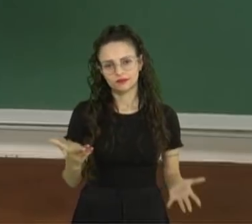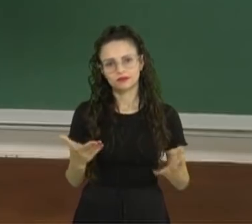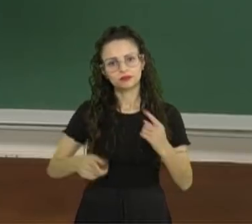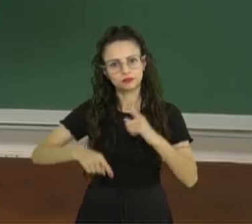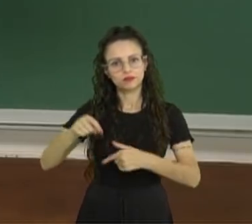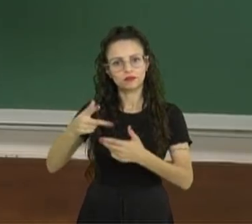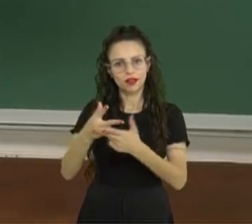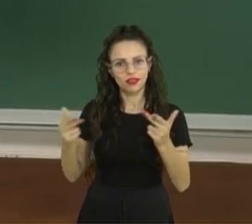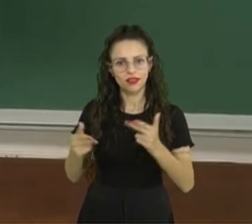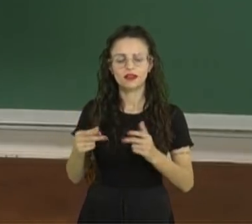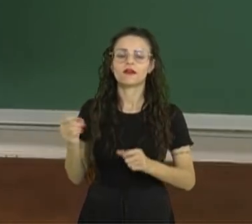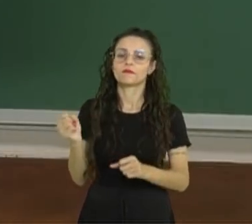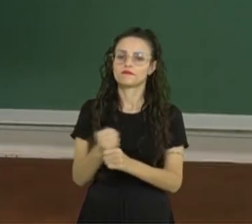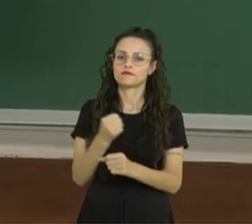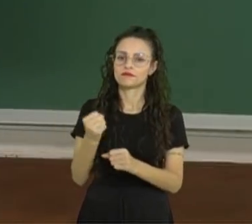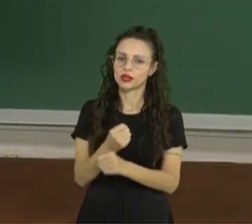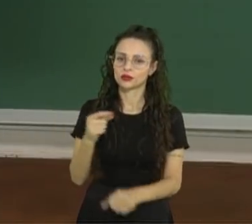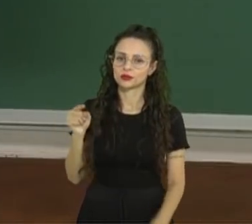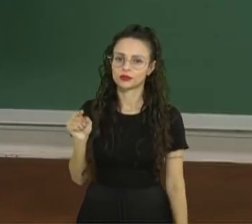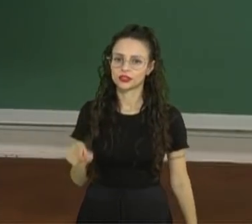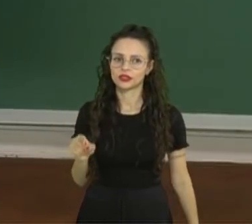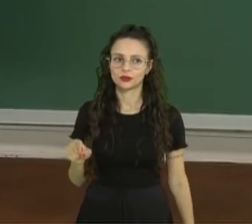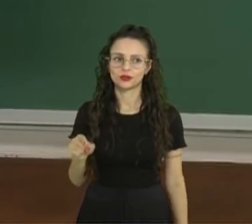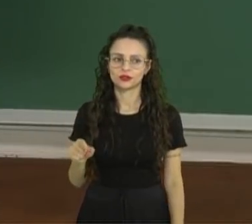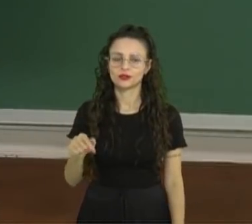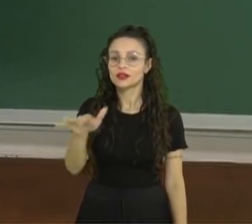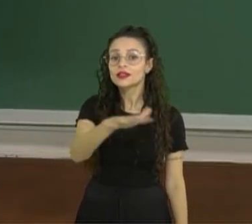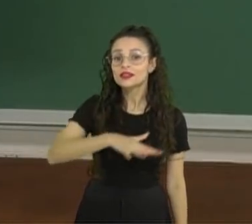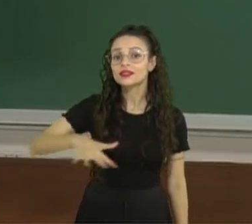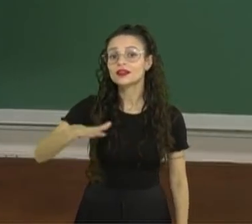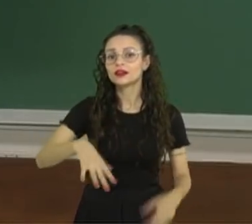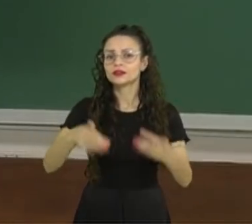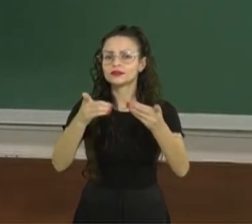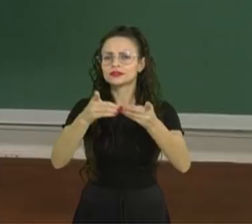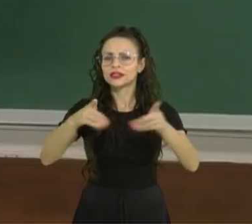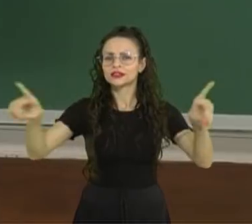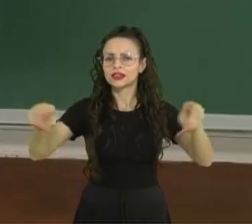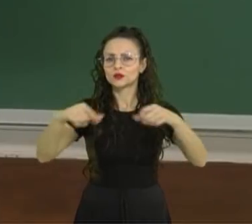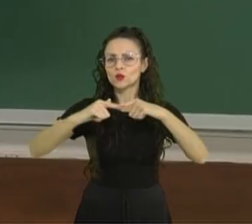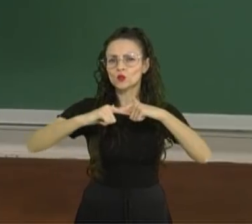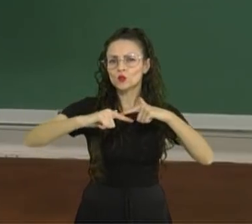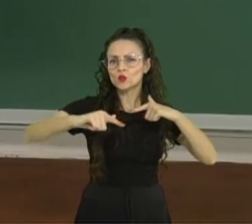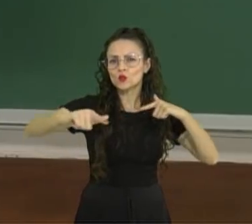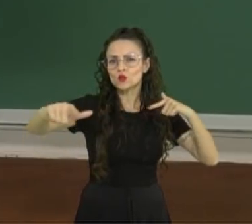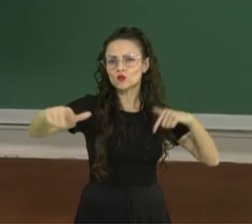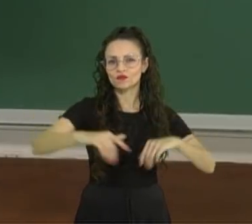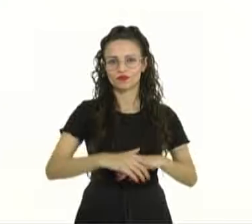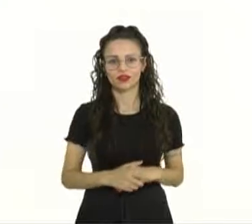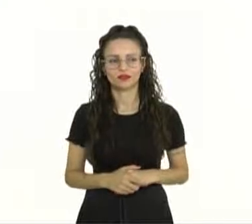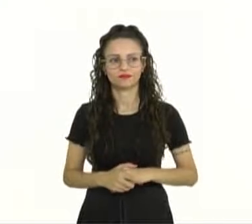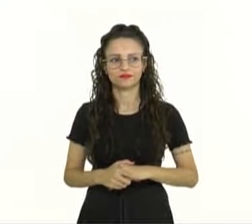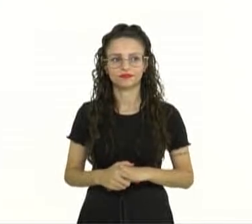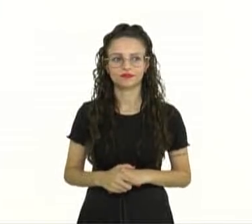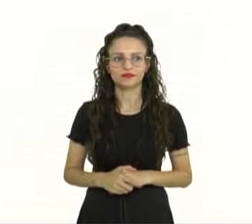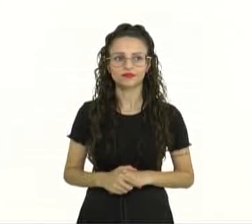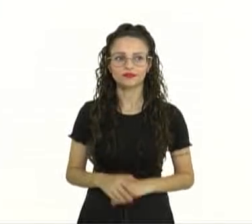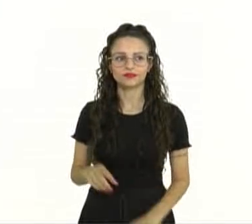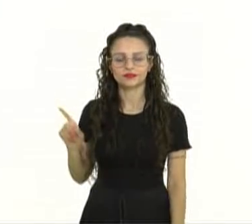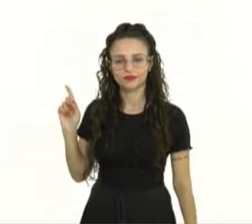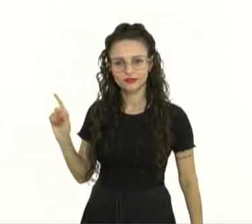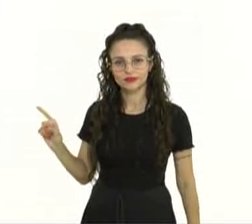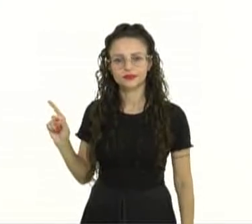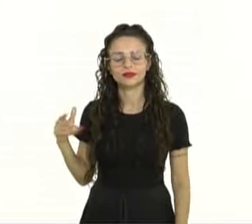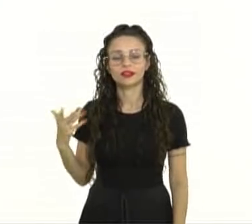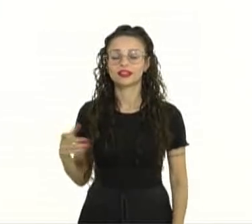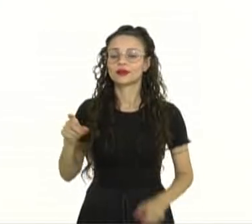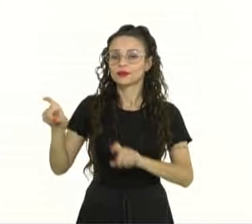naquele local para construir isso no meio do deserto. Isso é muito interessante. Da aldeia à cidade, a agricultura. Uma